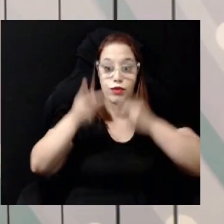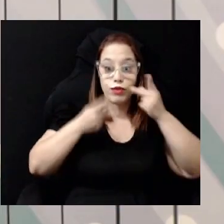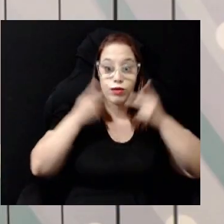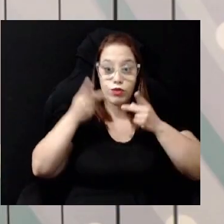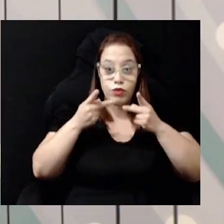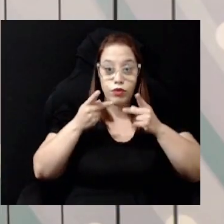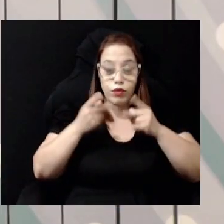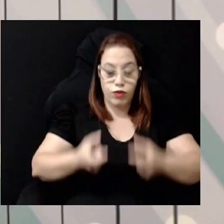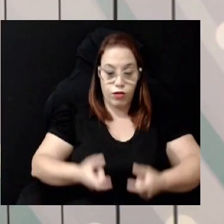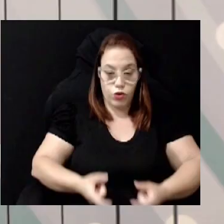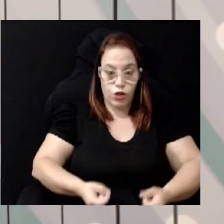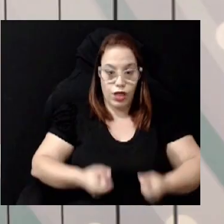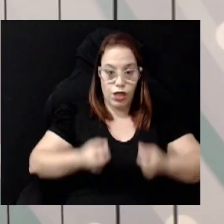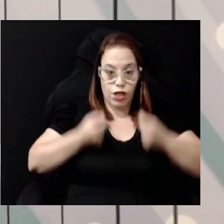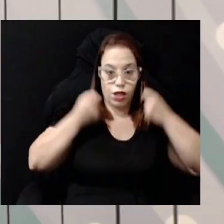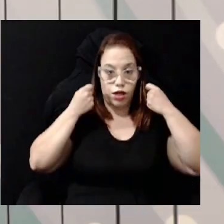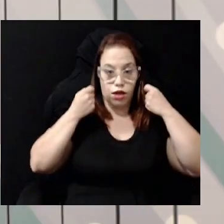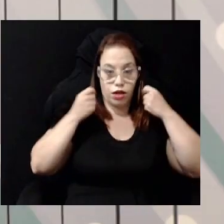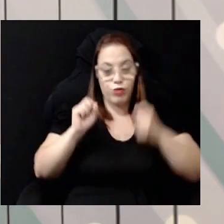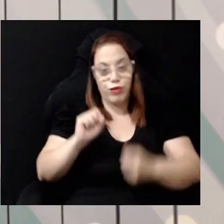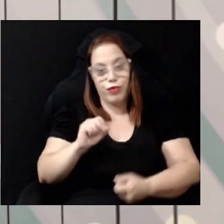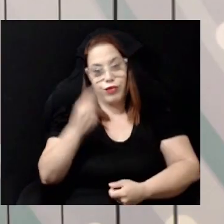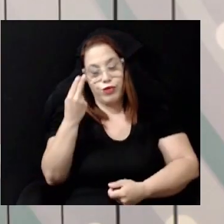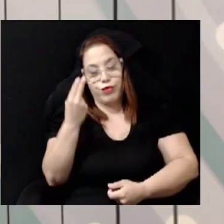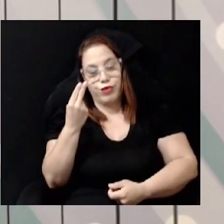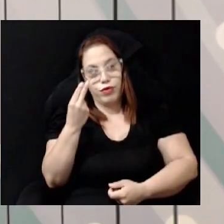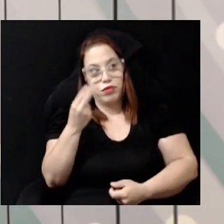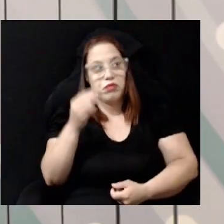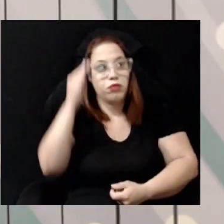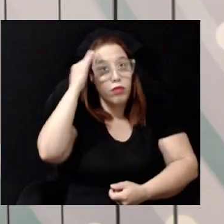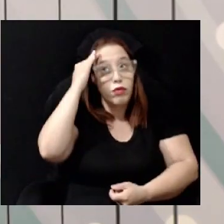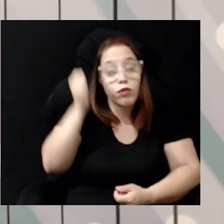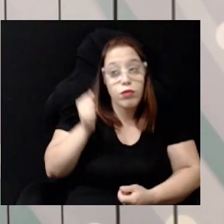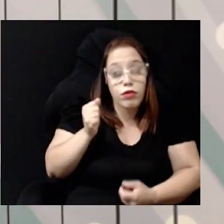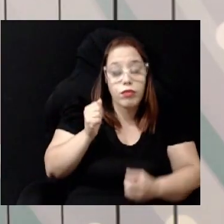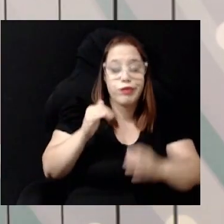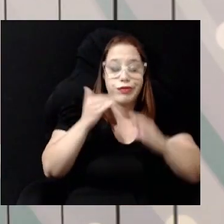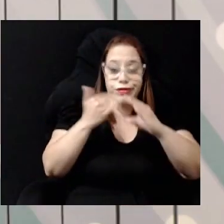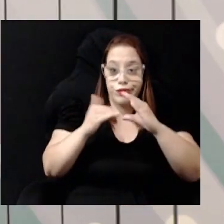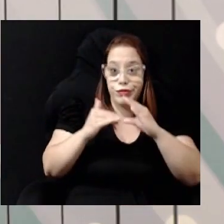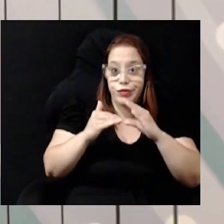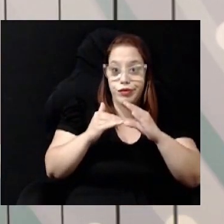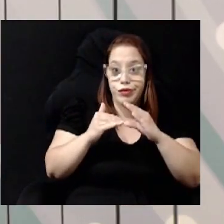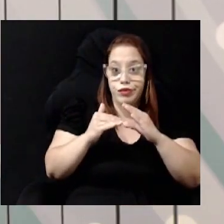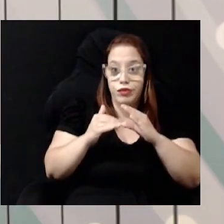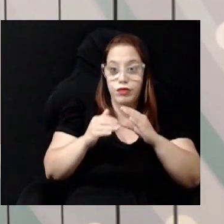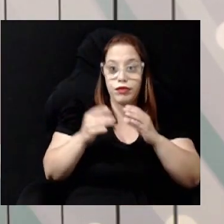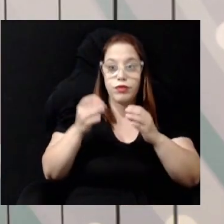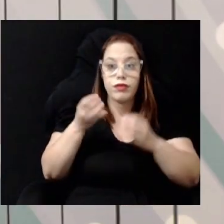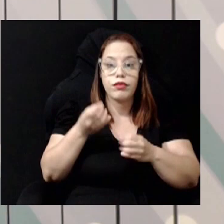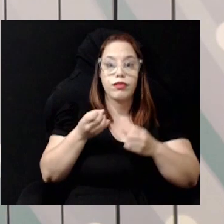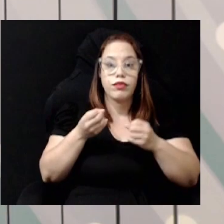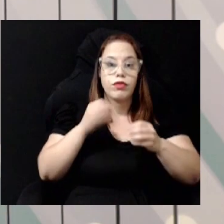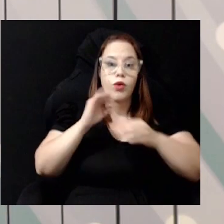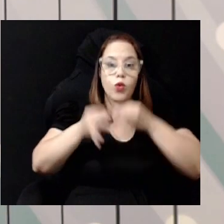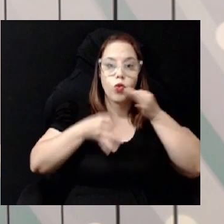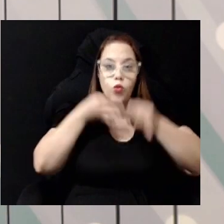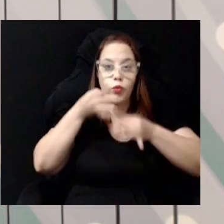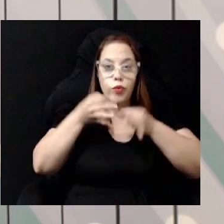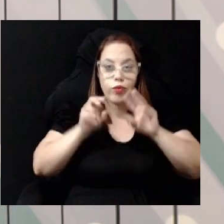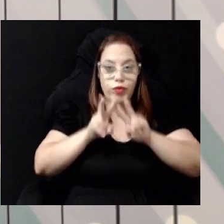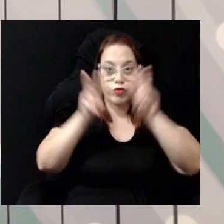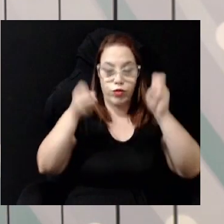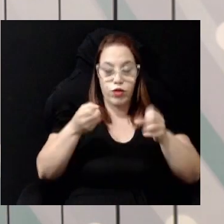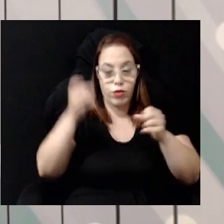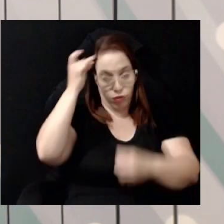sobre o câncer ósseo. Mas antes, você precisa saber que para participar do nosso programa e sugerir um tema é